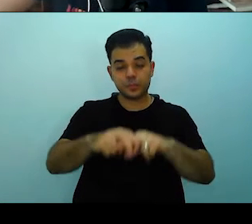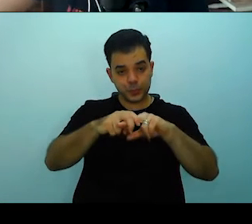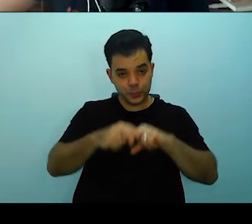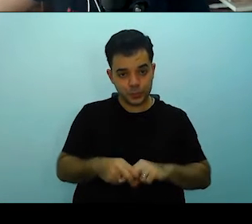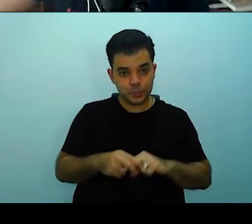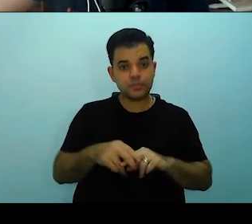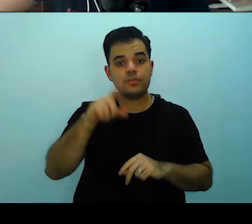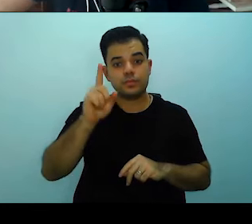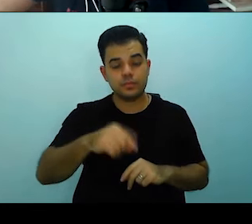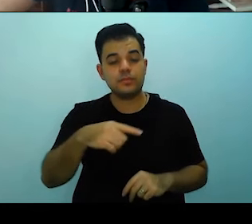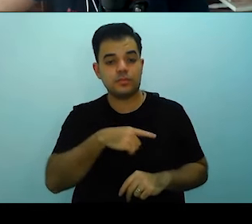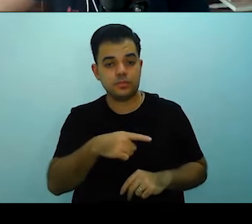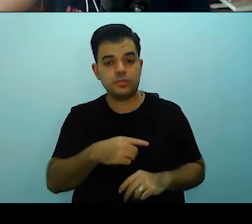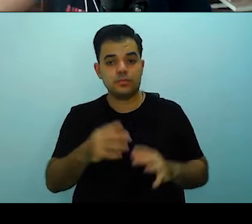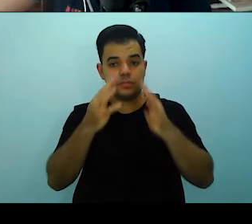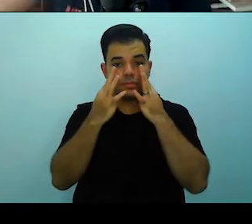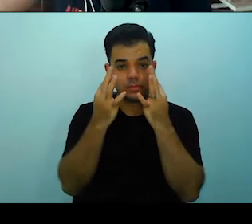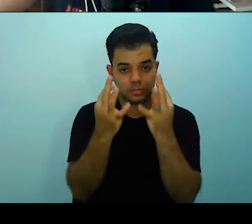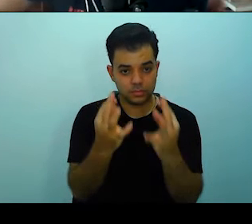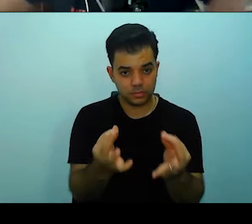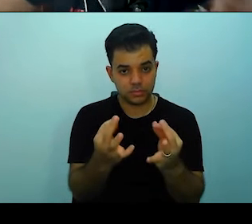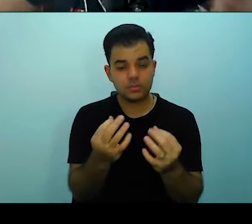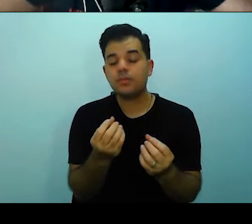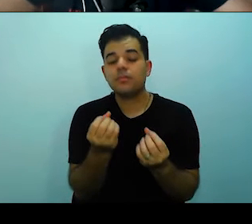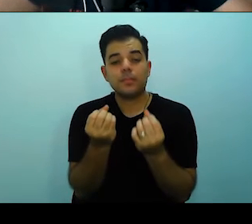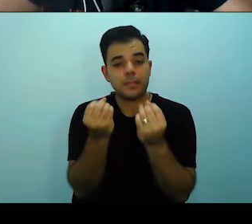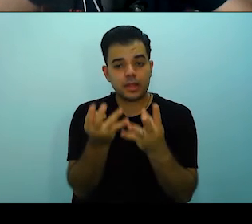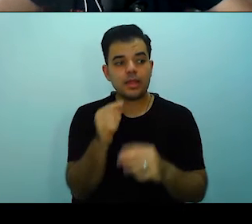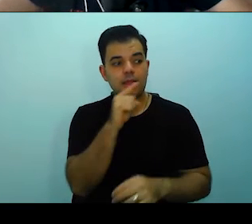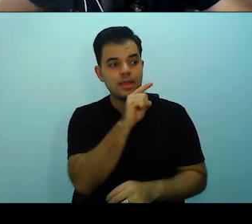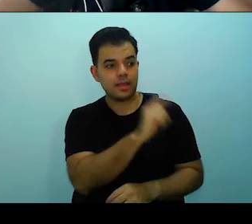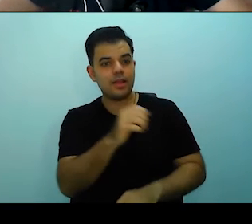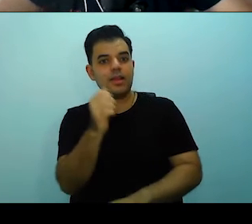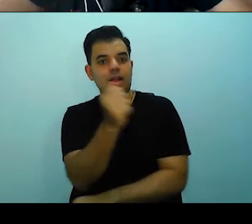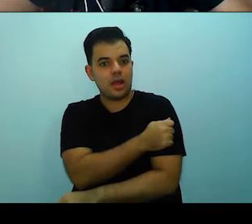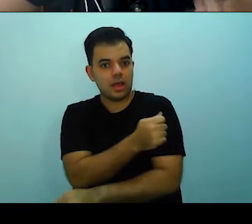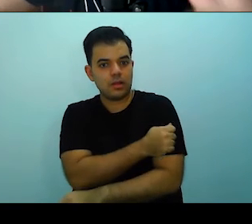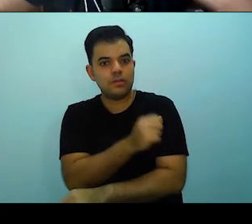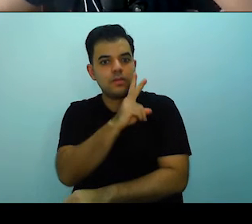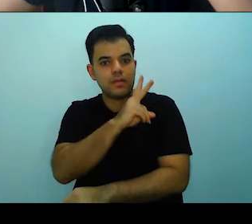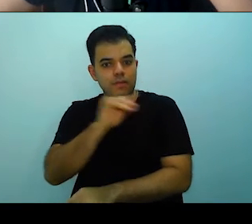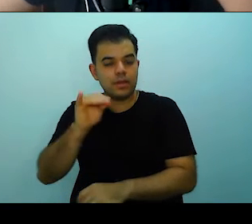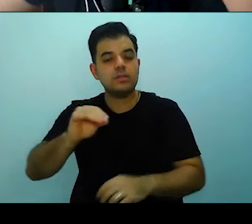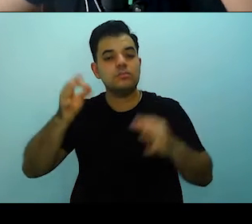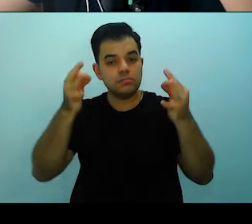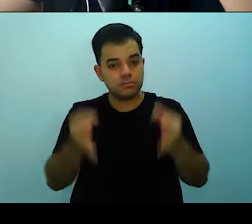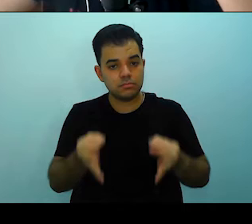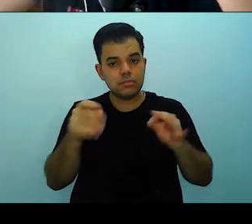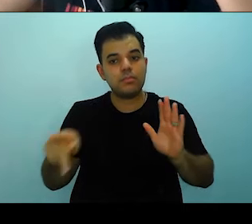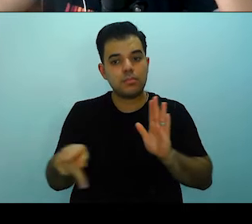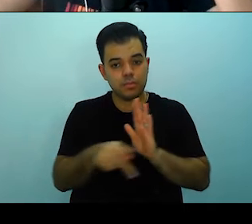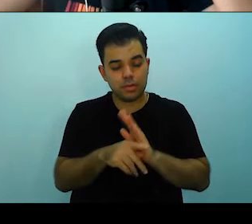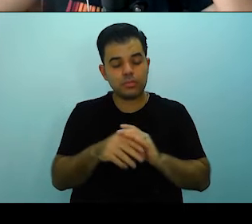gente tem que ter alguns pontos de atenção para garantir que o nosso aluno ele vá conseguir ter uma desenvoltura nesse